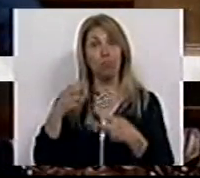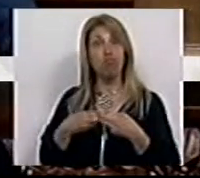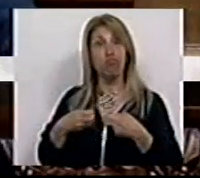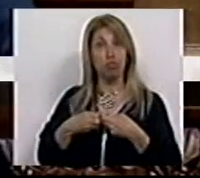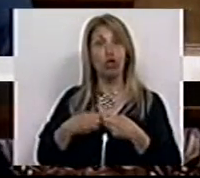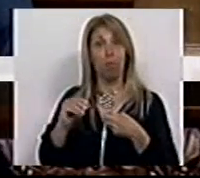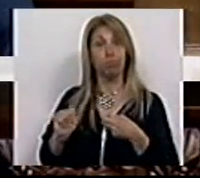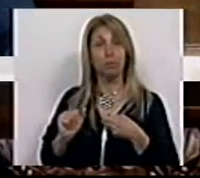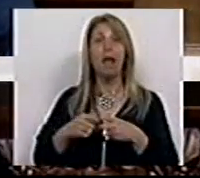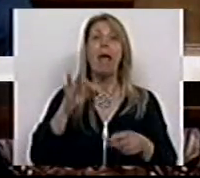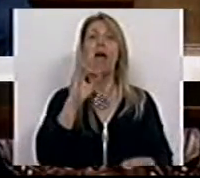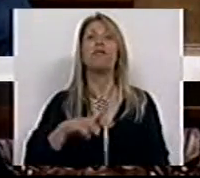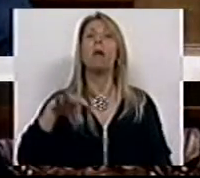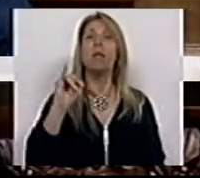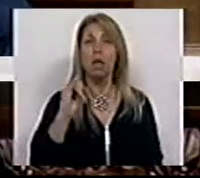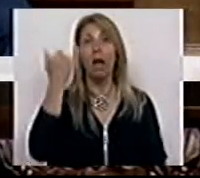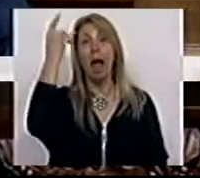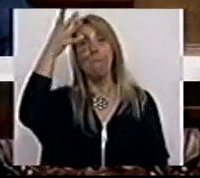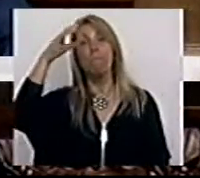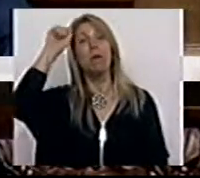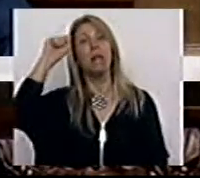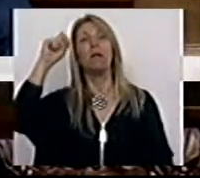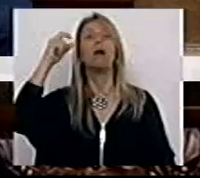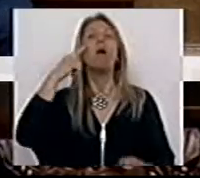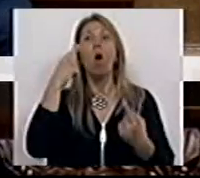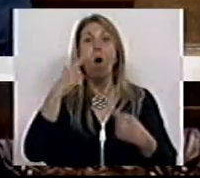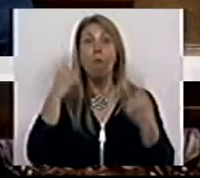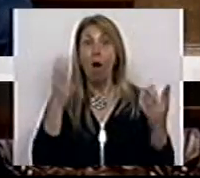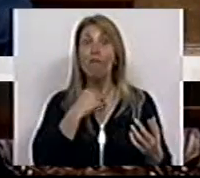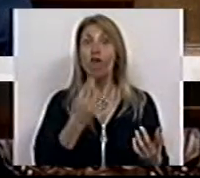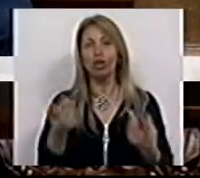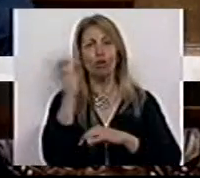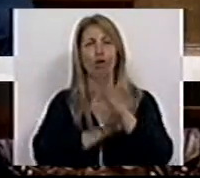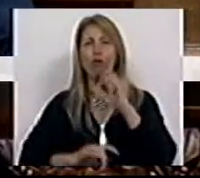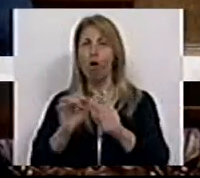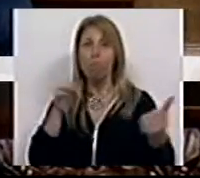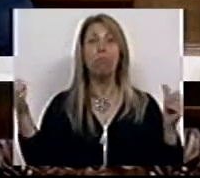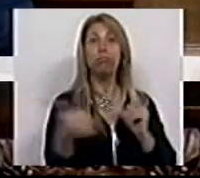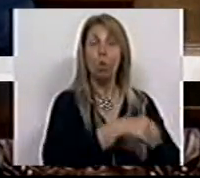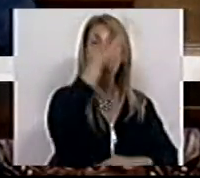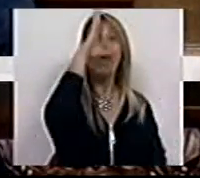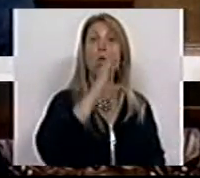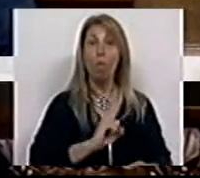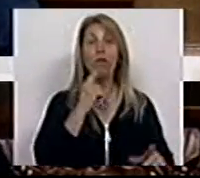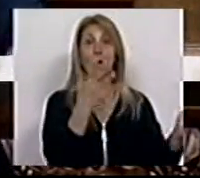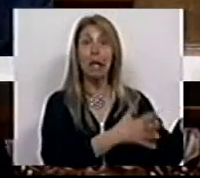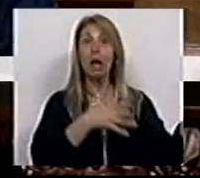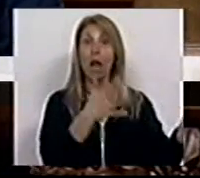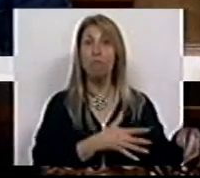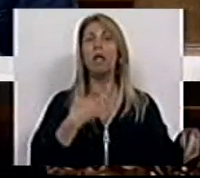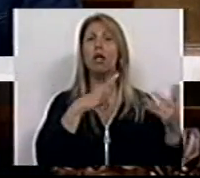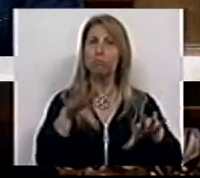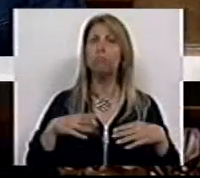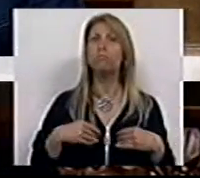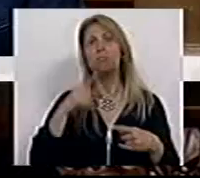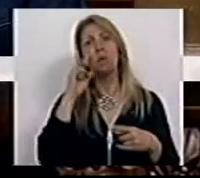e Berlim, as vozes na Europa começam a mudar. O governo irlandês mostra-se receptivo a uma conferência internacional